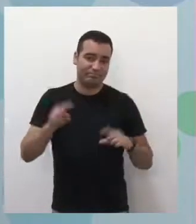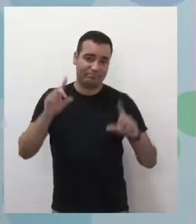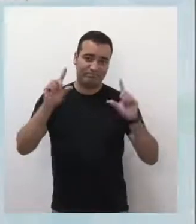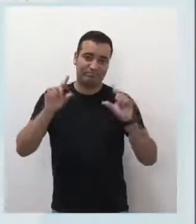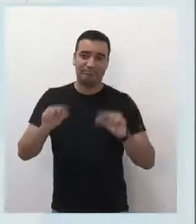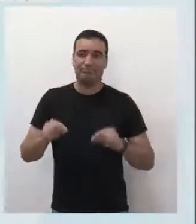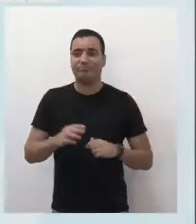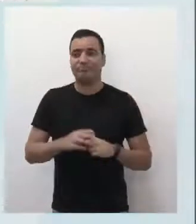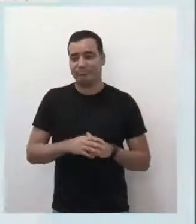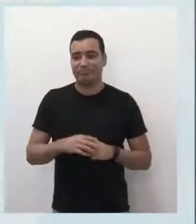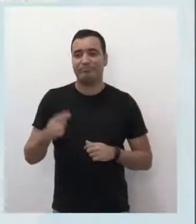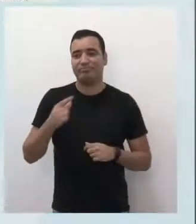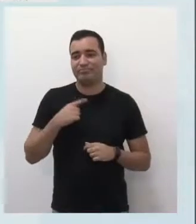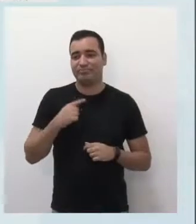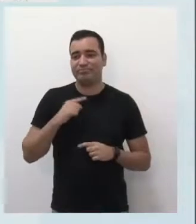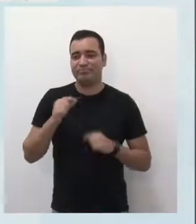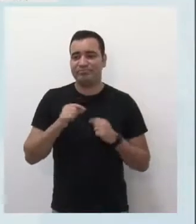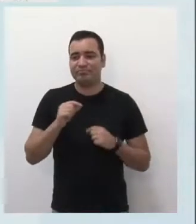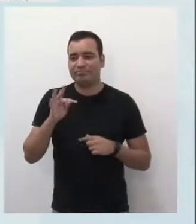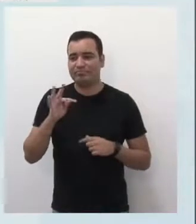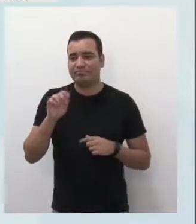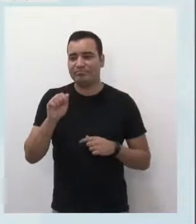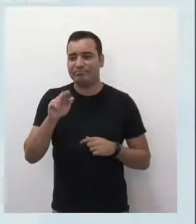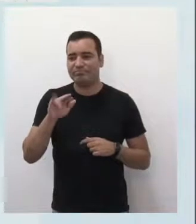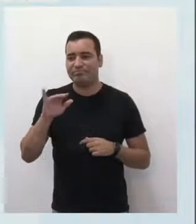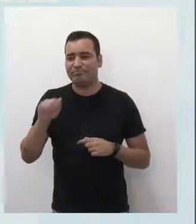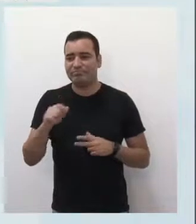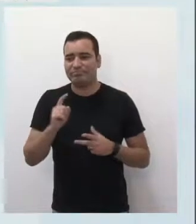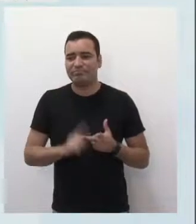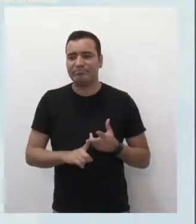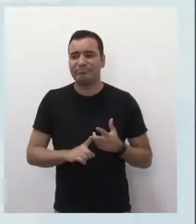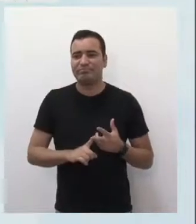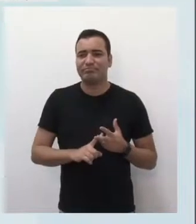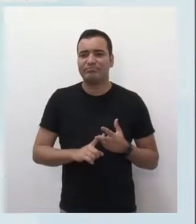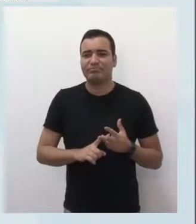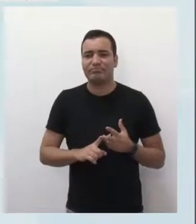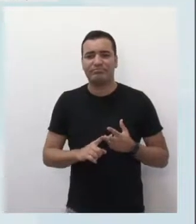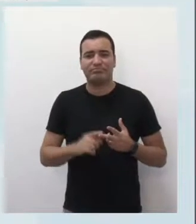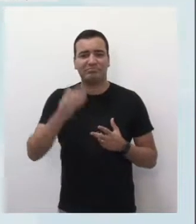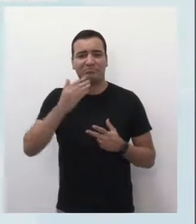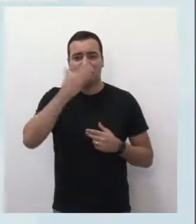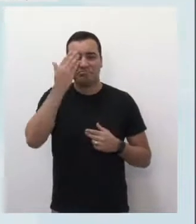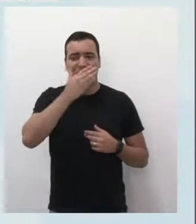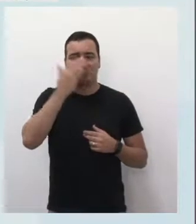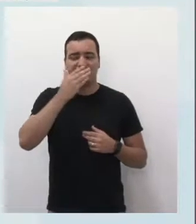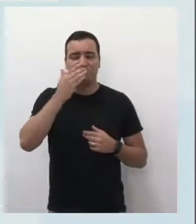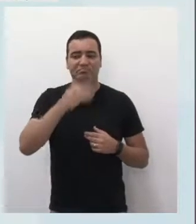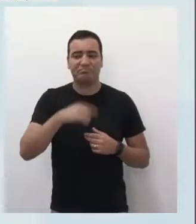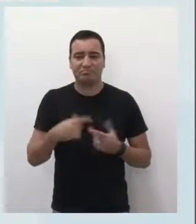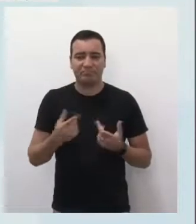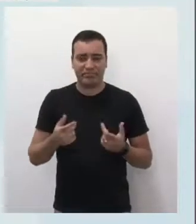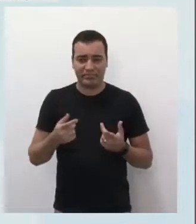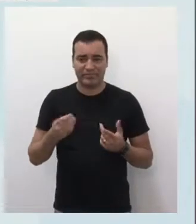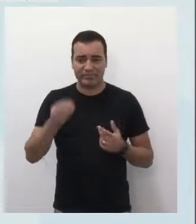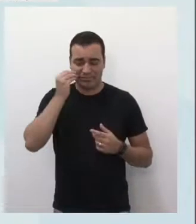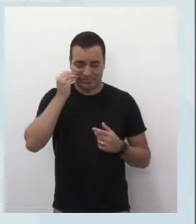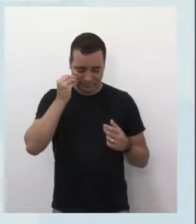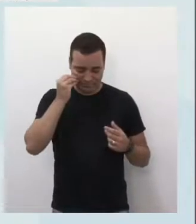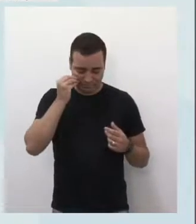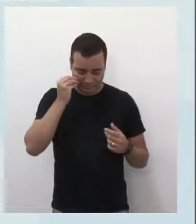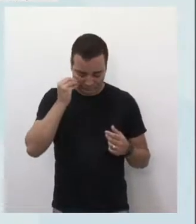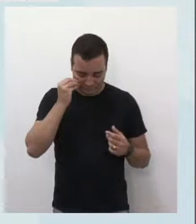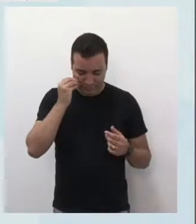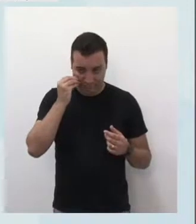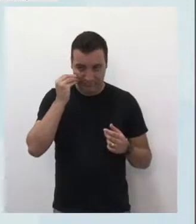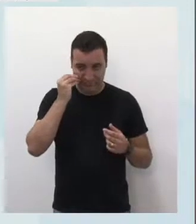de tarifa, aqui tem um outro fator, não sei se vai ficar muito pequeno, eu vou tentar fazer assim, assim acho que